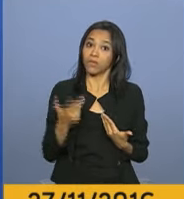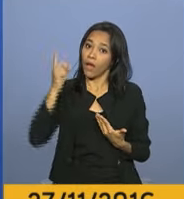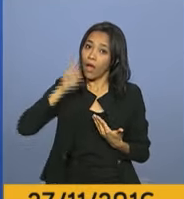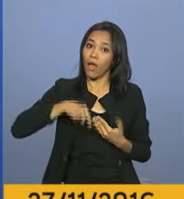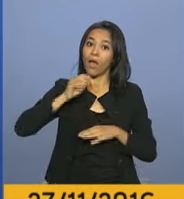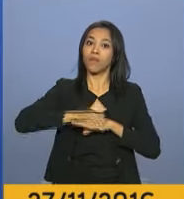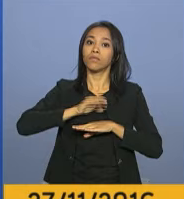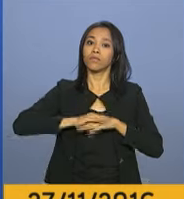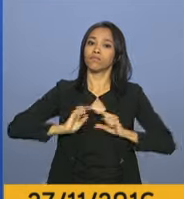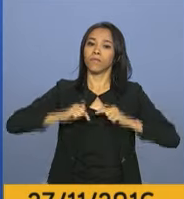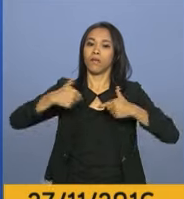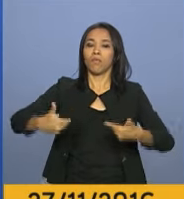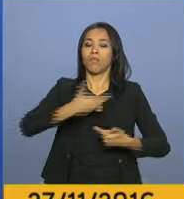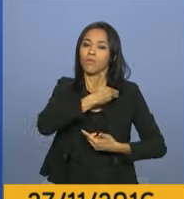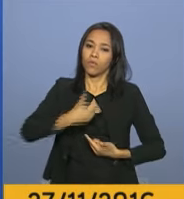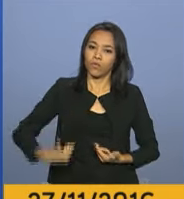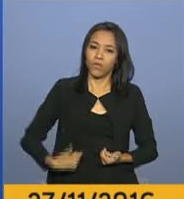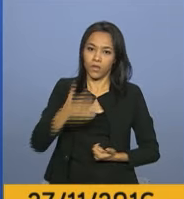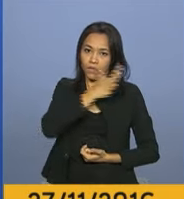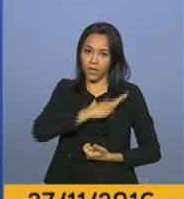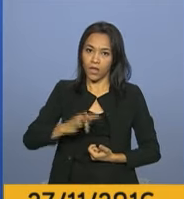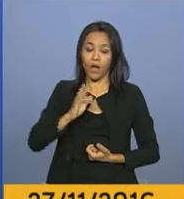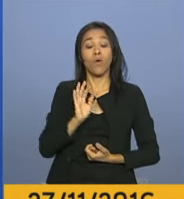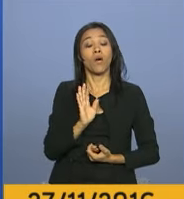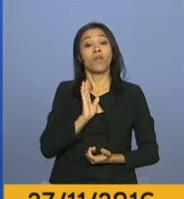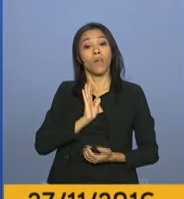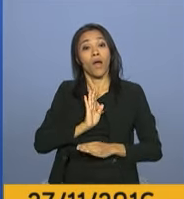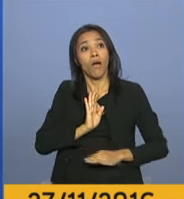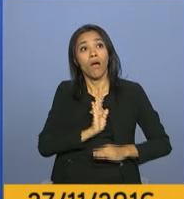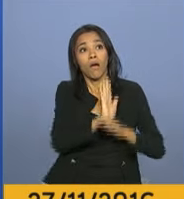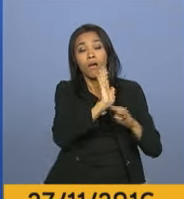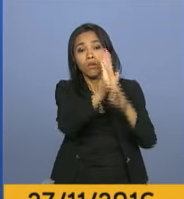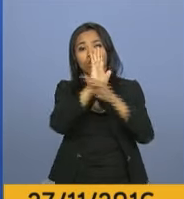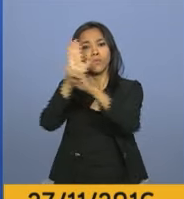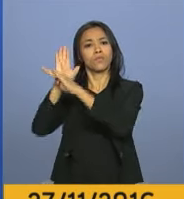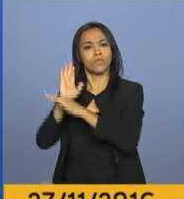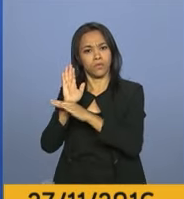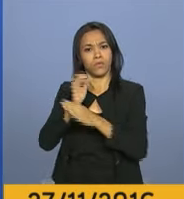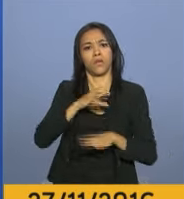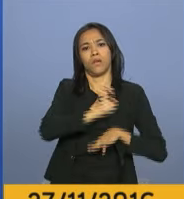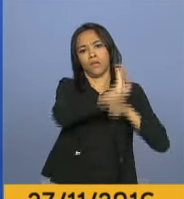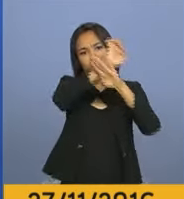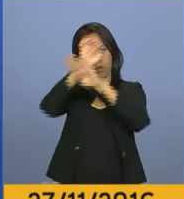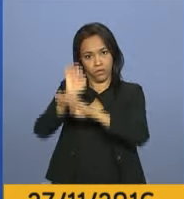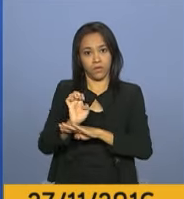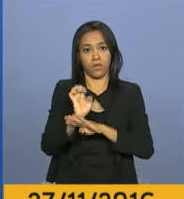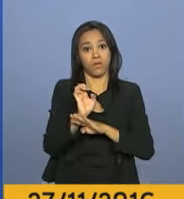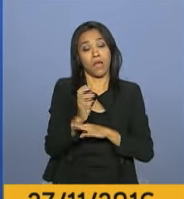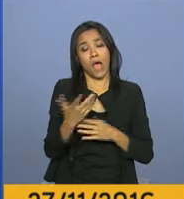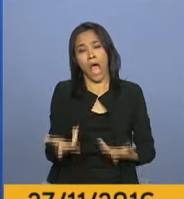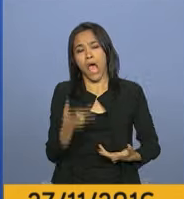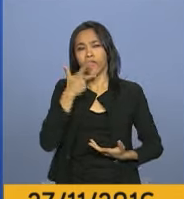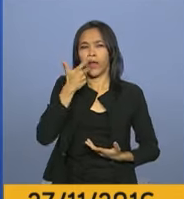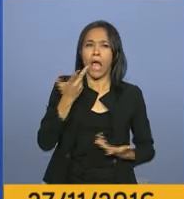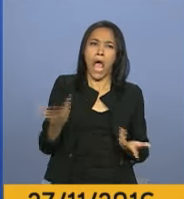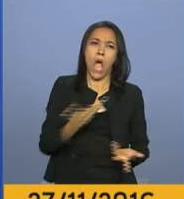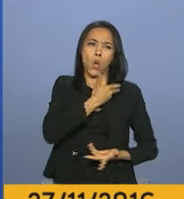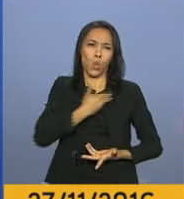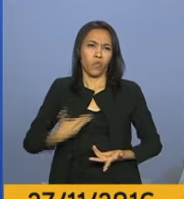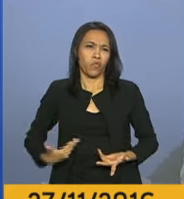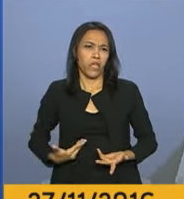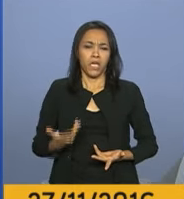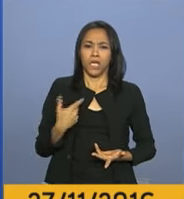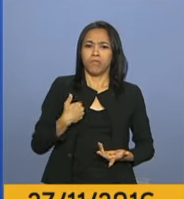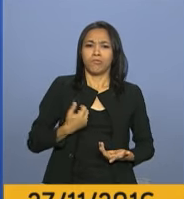efetiva do governo federal em benefício da federação. Porque por mais que queiram dizer, ah, mas o governo está abrindo mão de